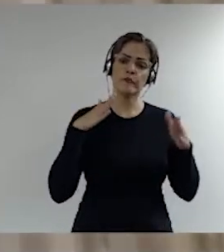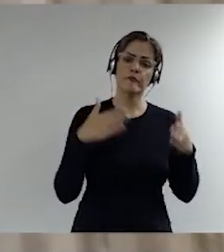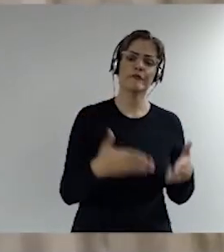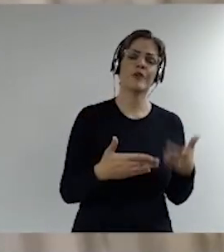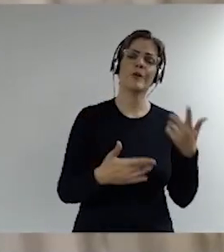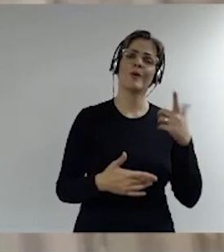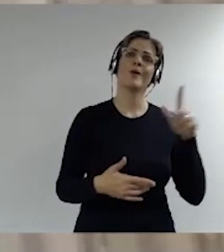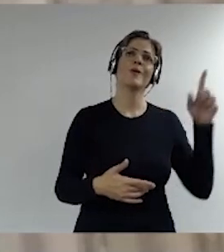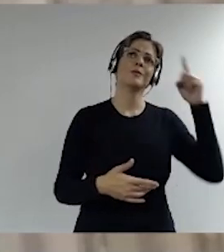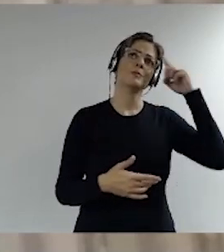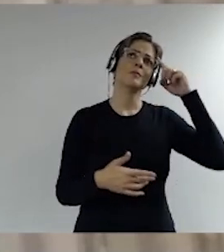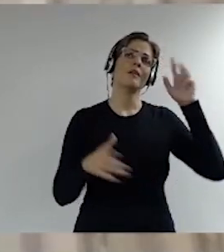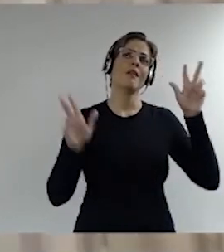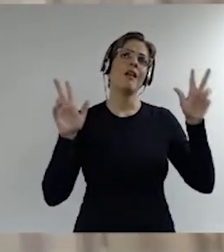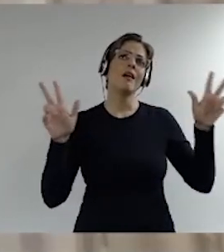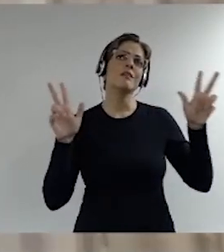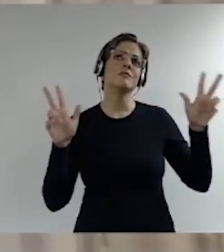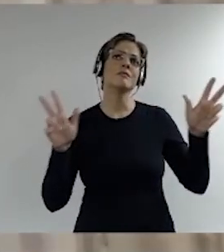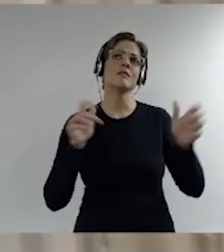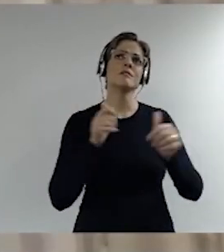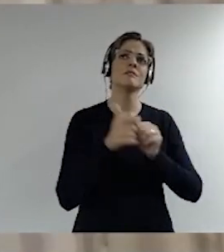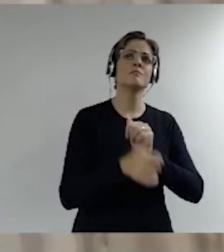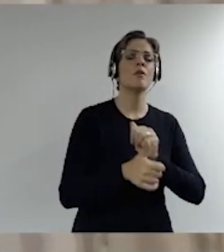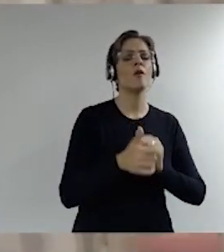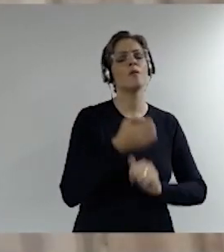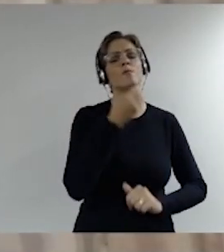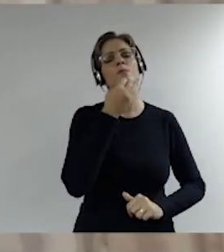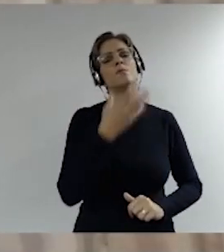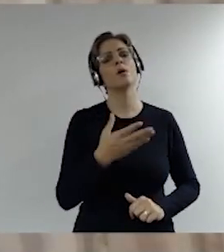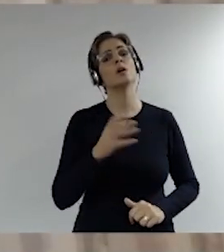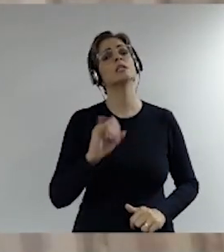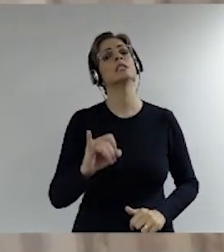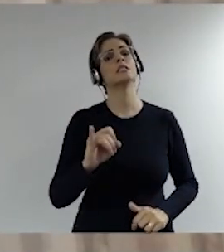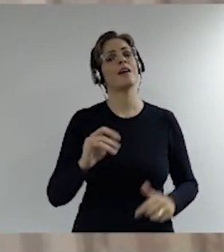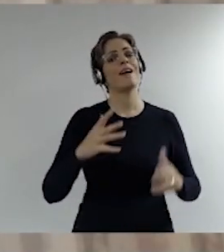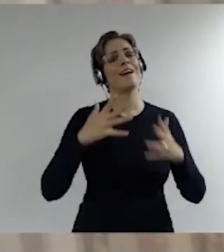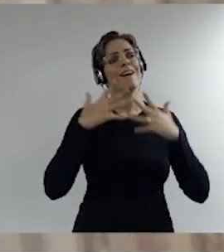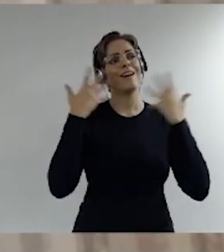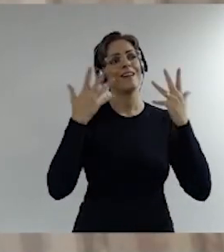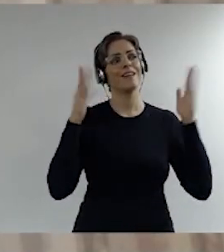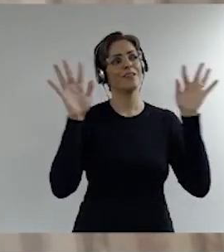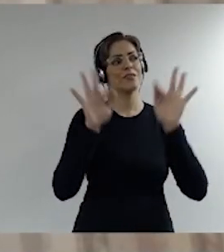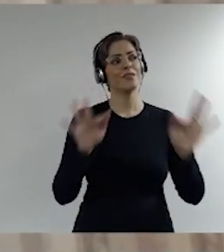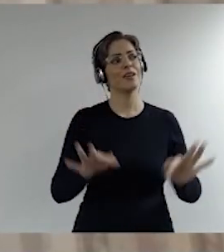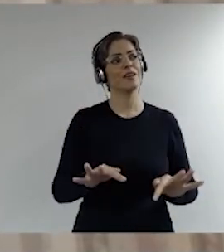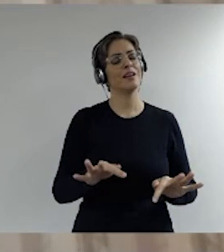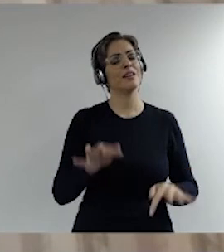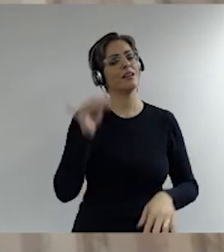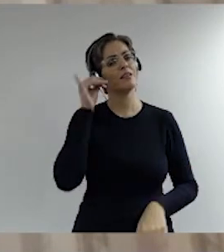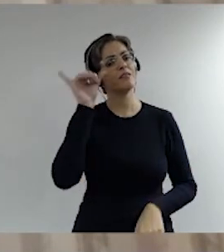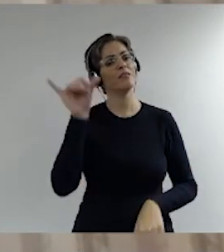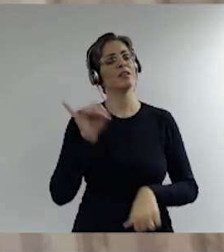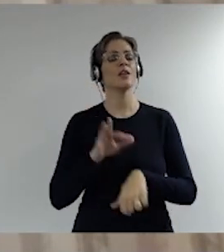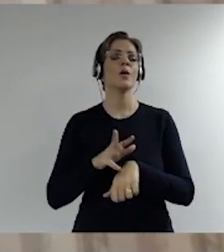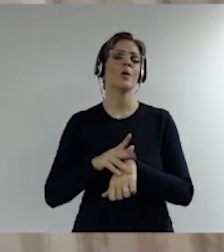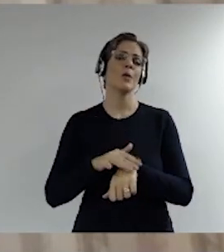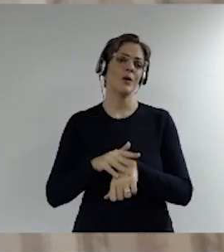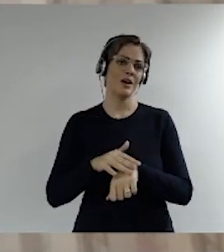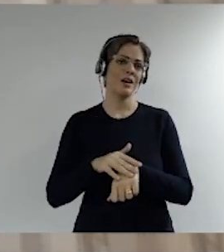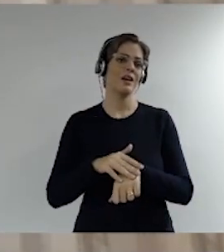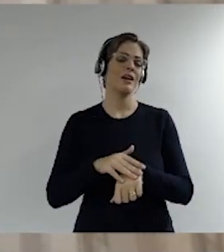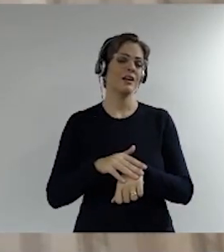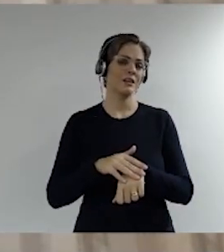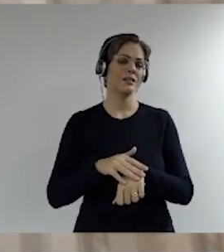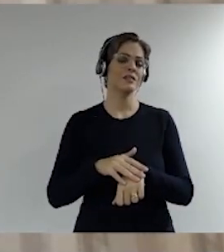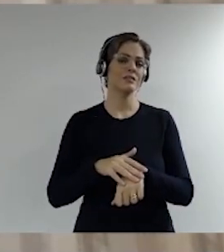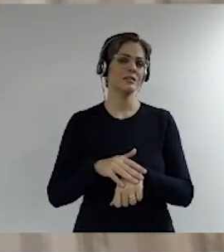na confraternização, porque nós sabemos que se nós estivermos alegres, se nós estivermos felizes, nós não temos tempo de ficar doentes, tristes, né? Nós